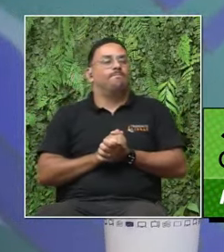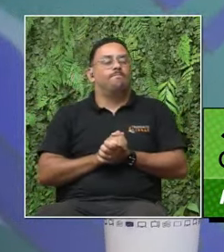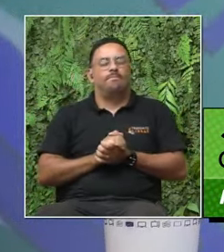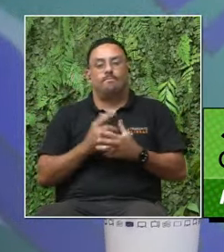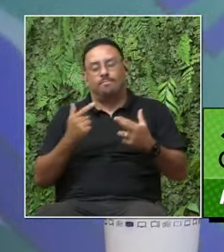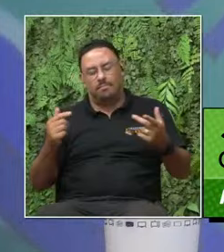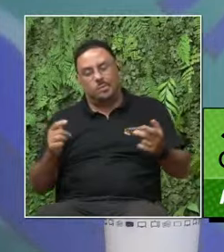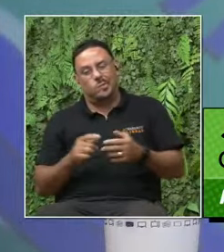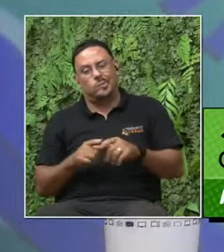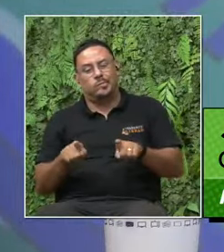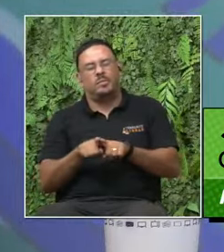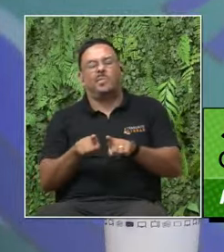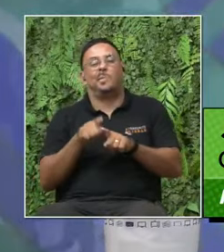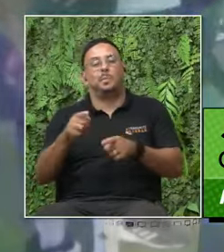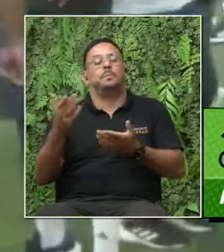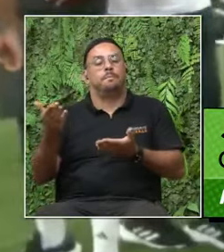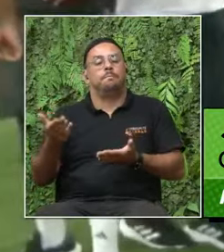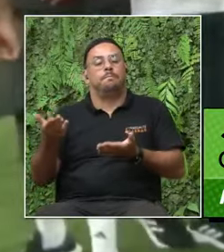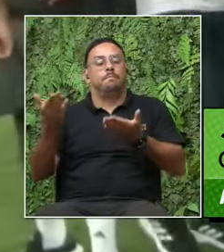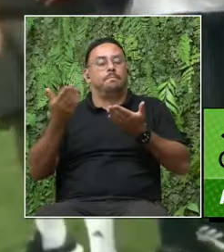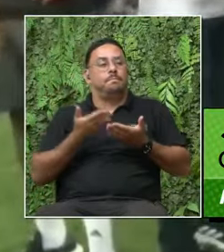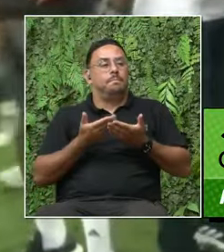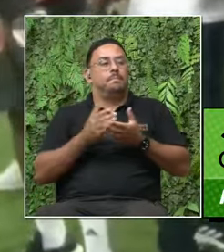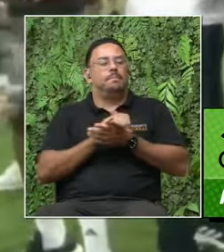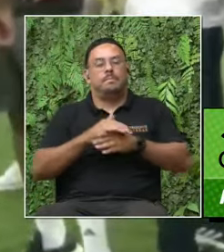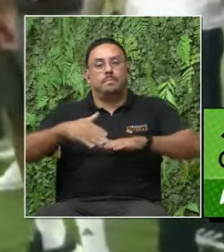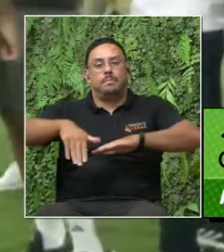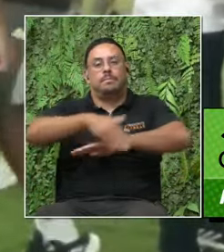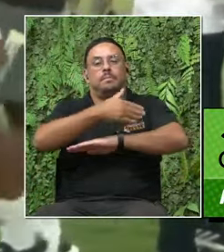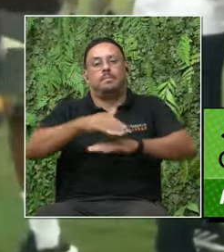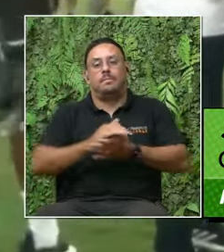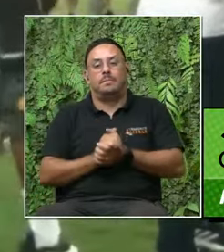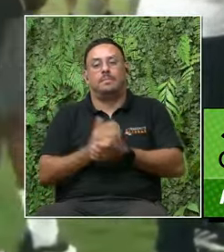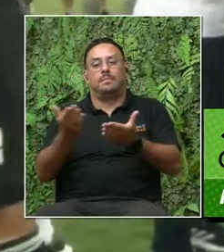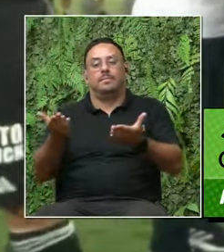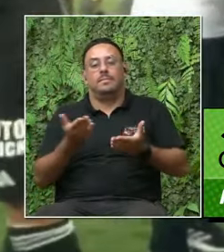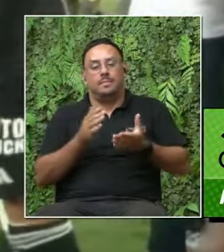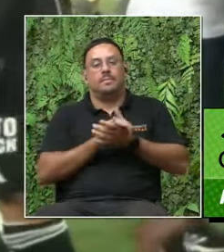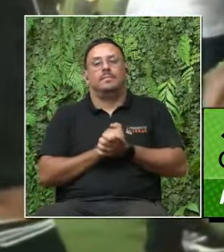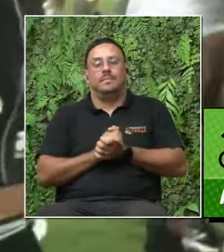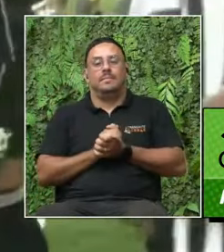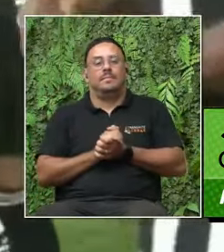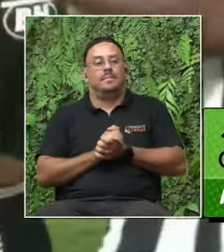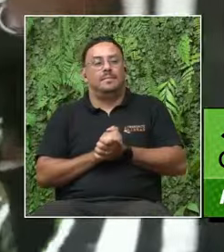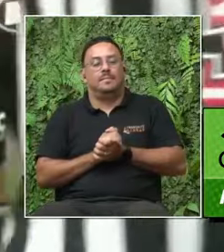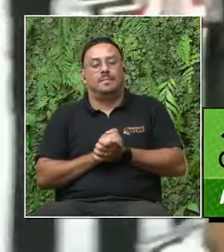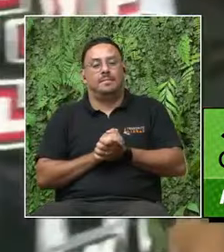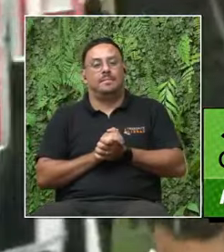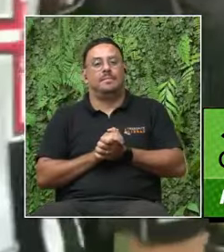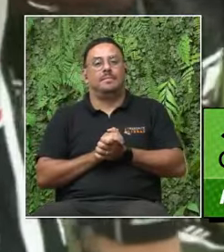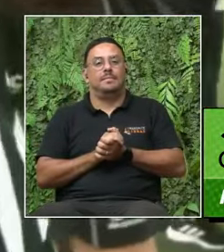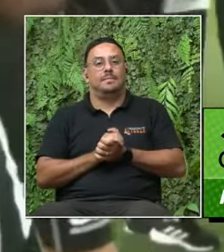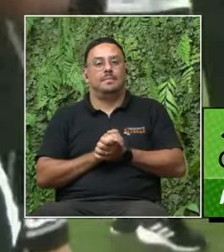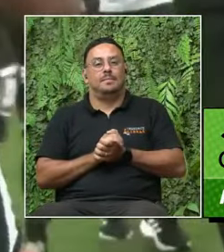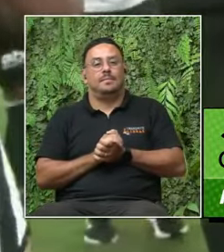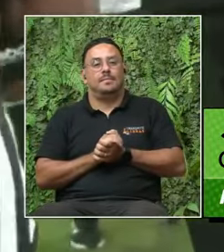vai inclus inclusive o senhor tá convidado a vir fazer o r Cruzeiro ai ai ai